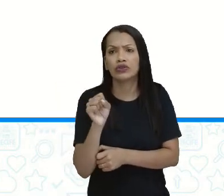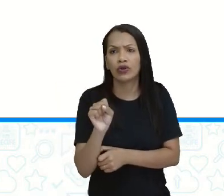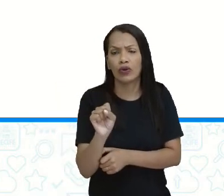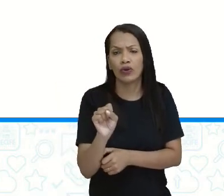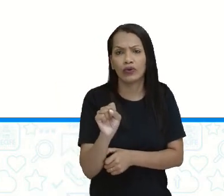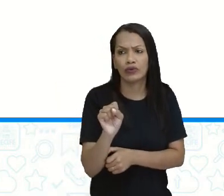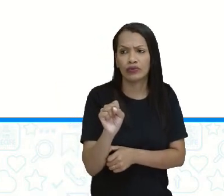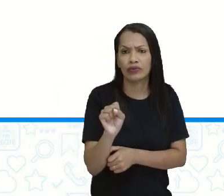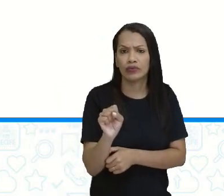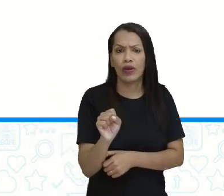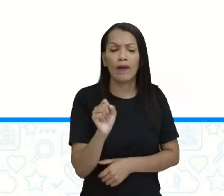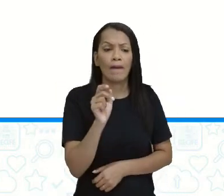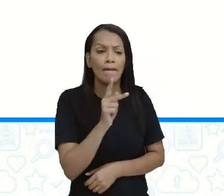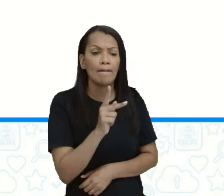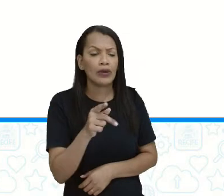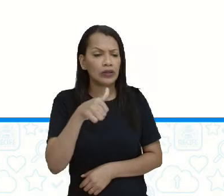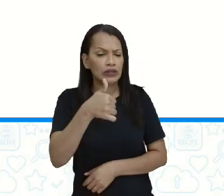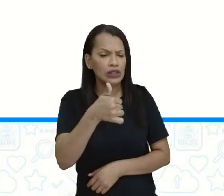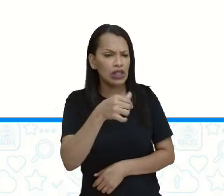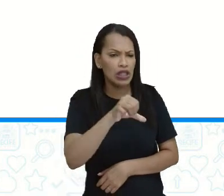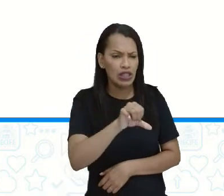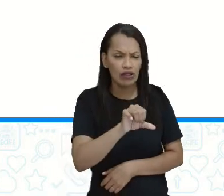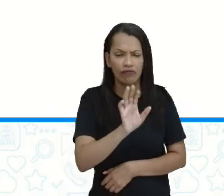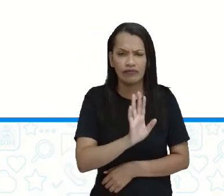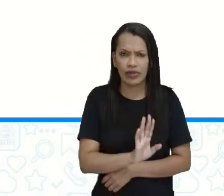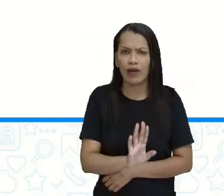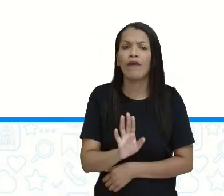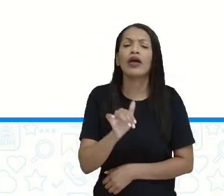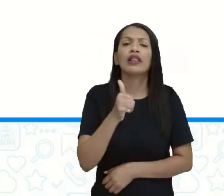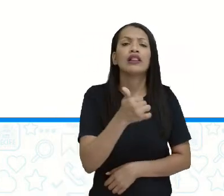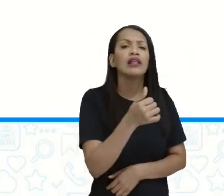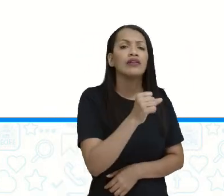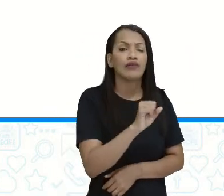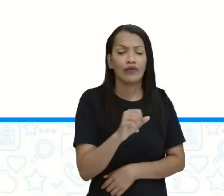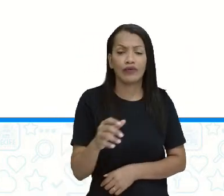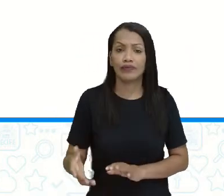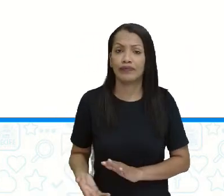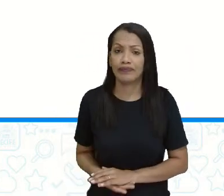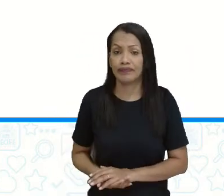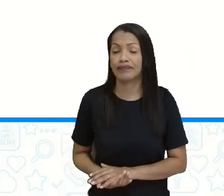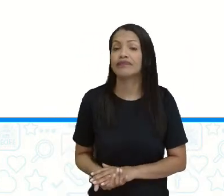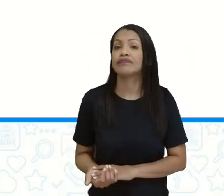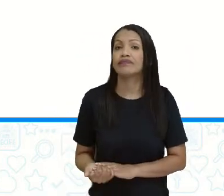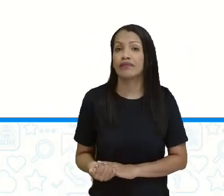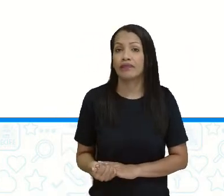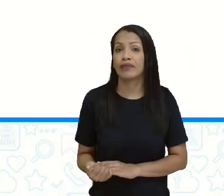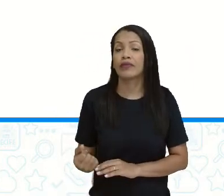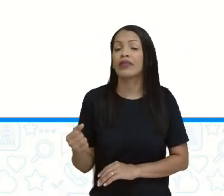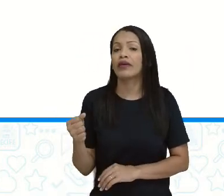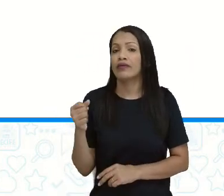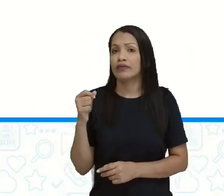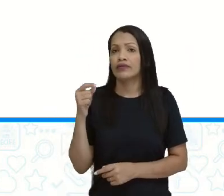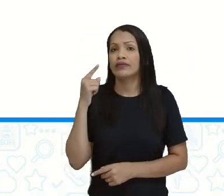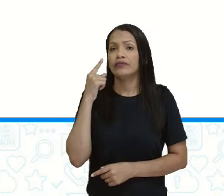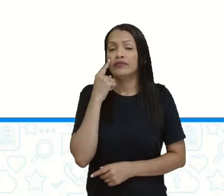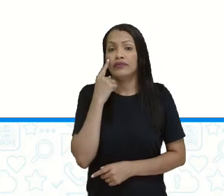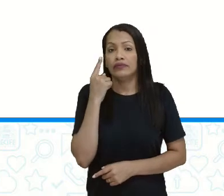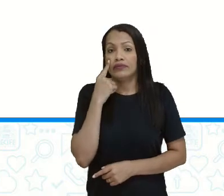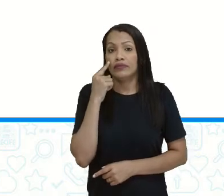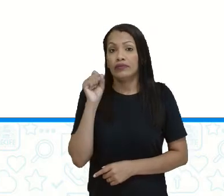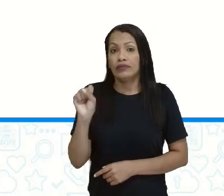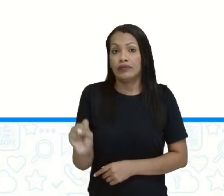tem... 18, professora. Oh, com 18 figurinhas da Copa, é isso mesmo. Sara tem a metade